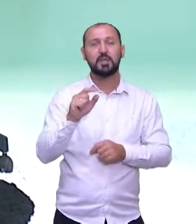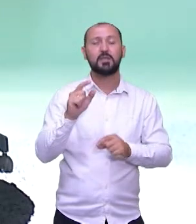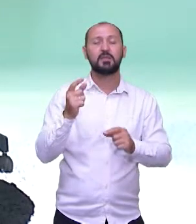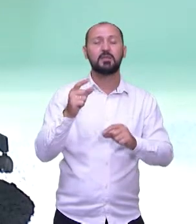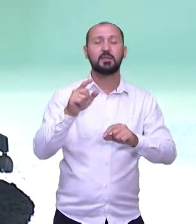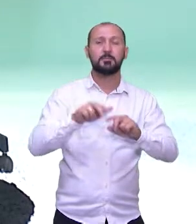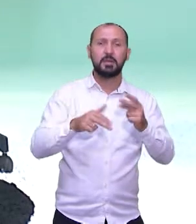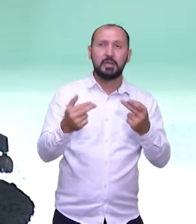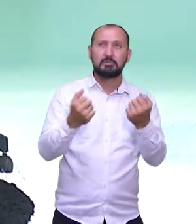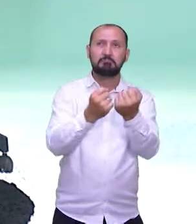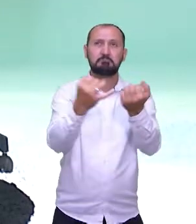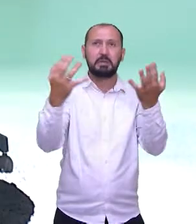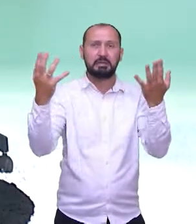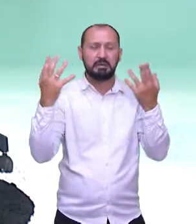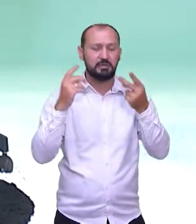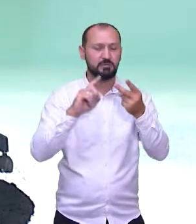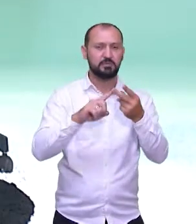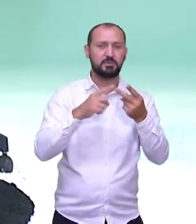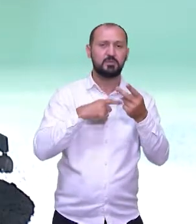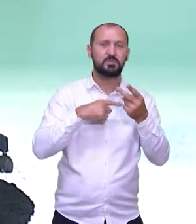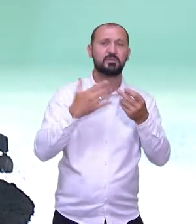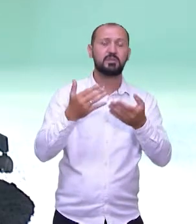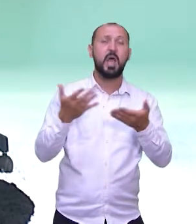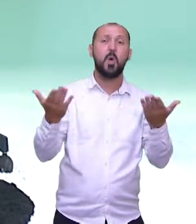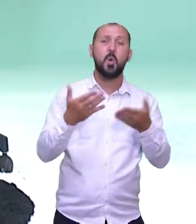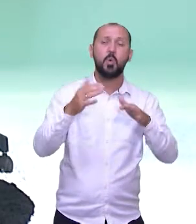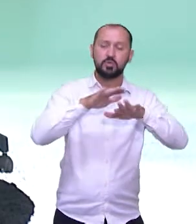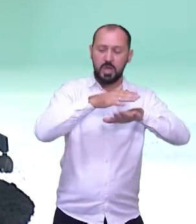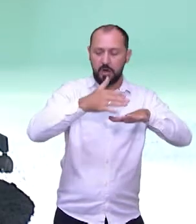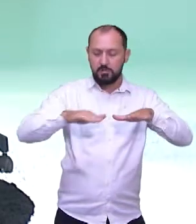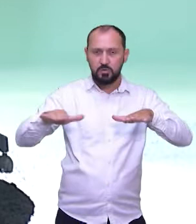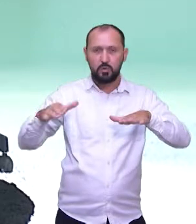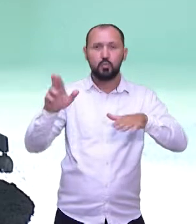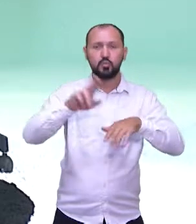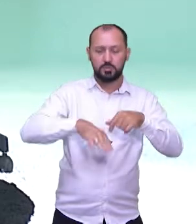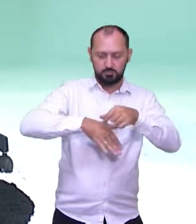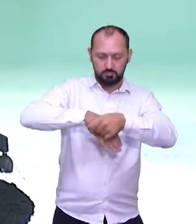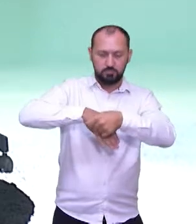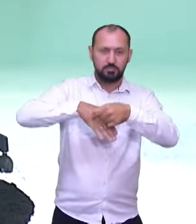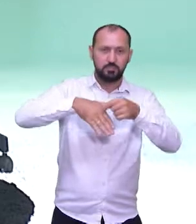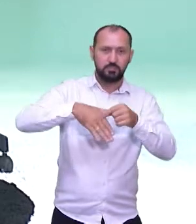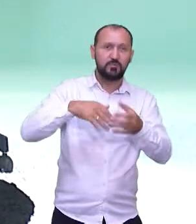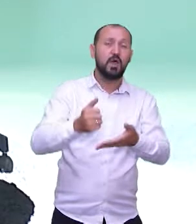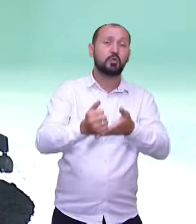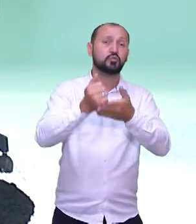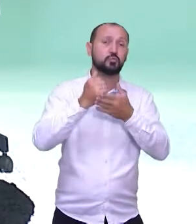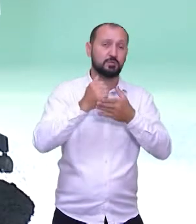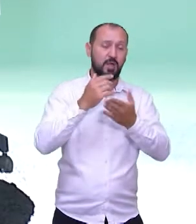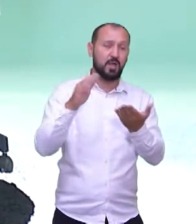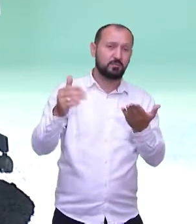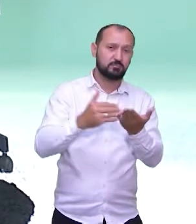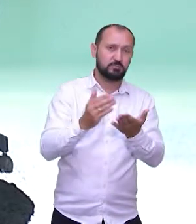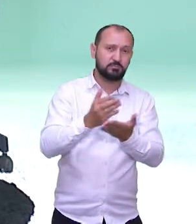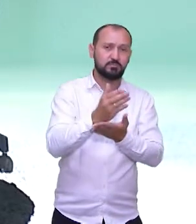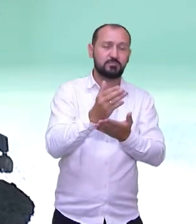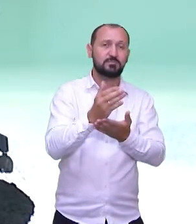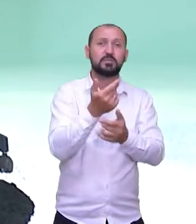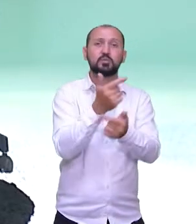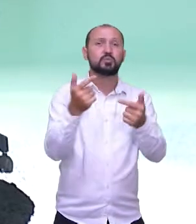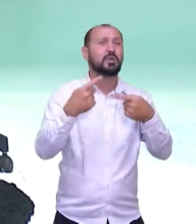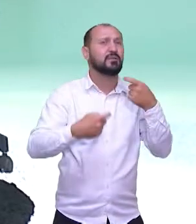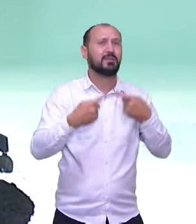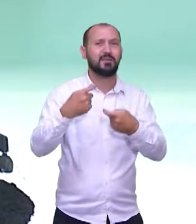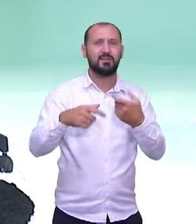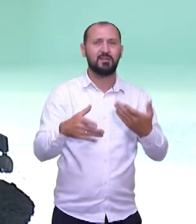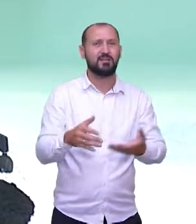tem recursos naturais, ele tem geografia agora a partir da rota bioceânica para favorecer uma logística, e nós não